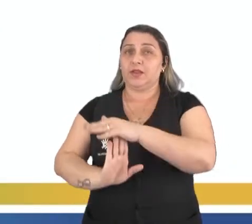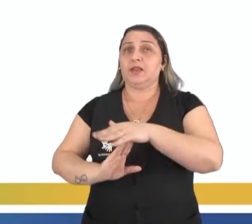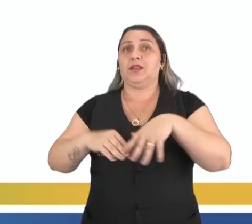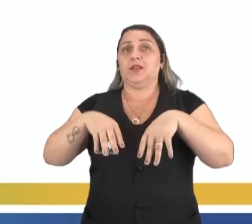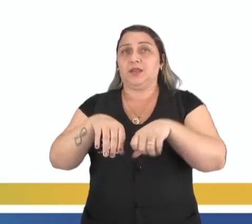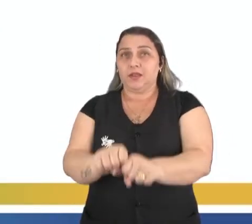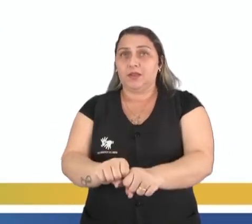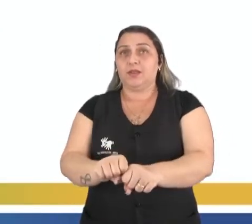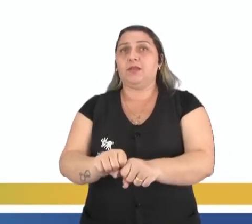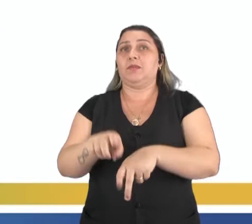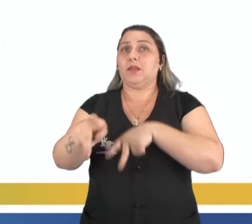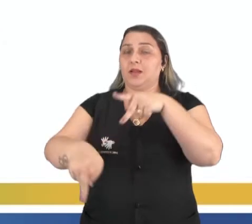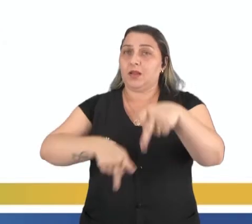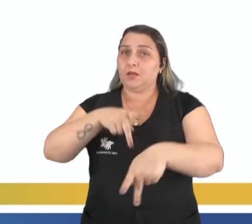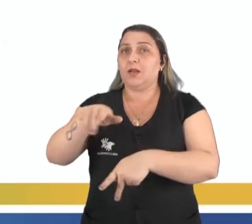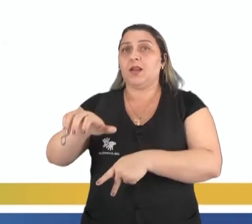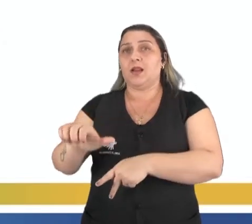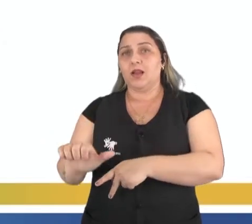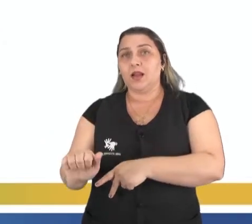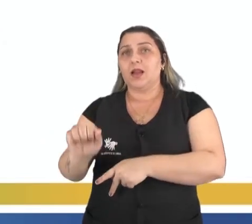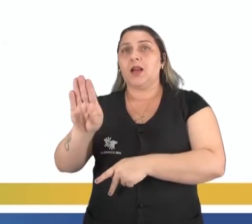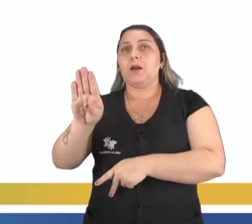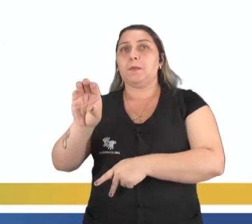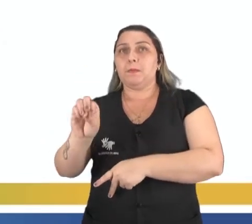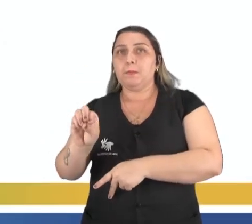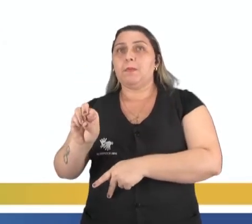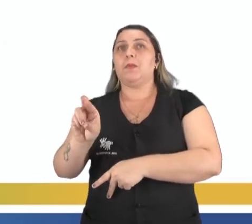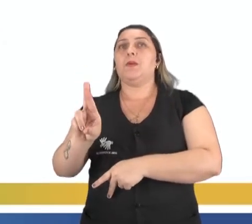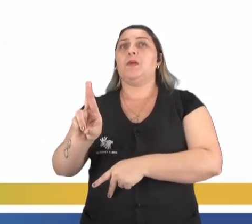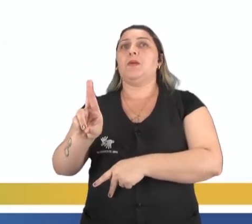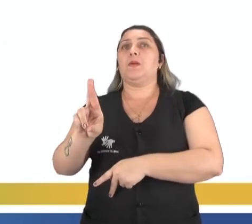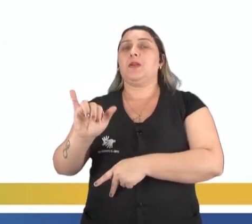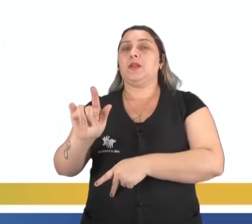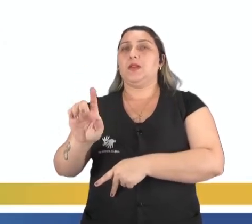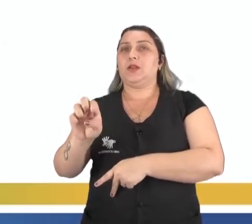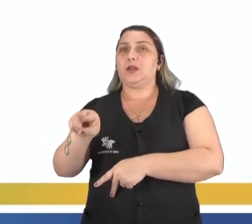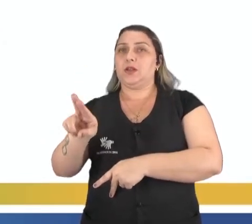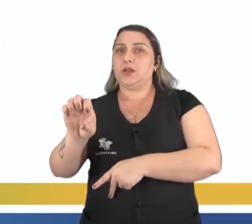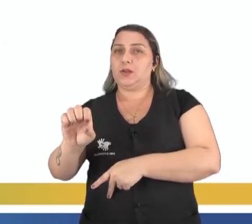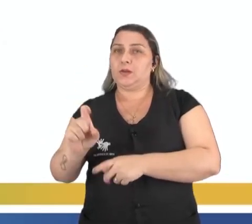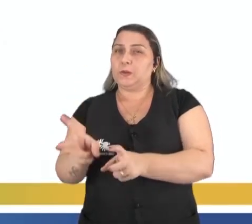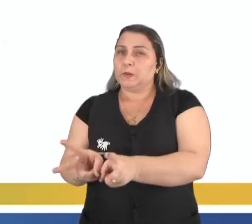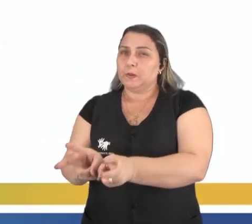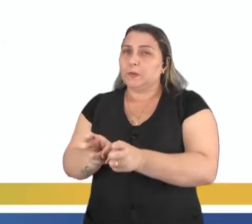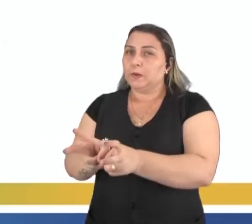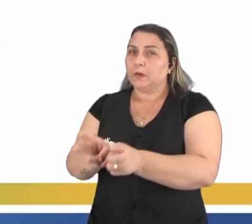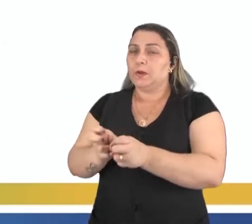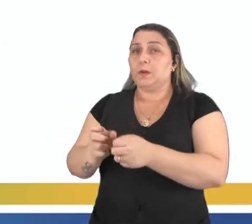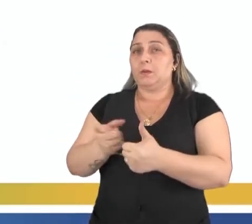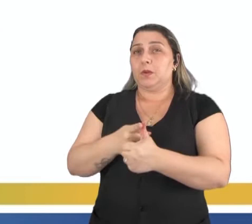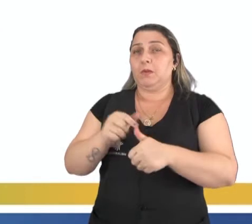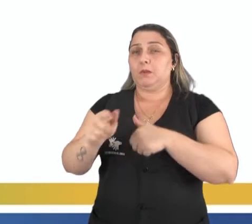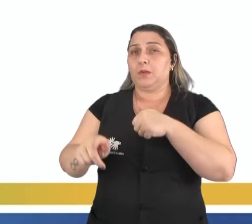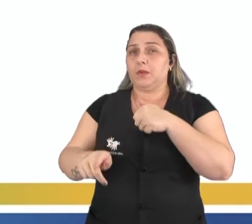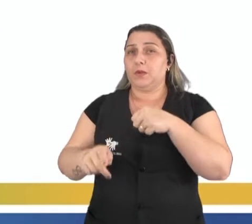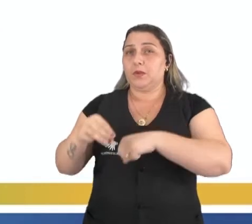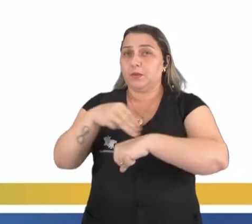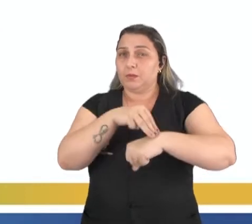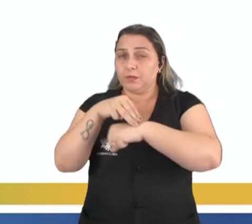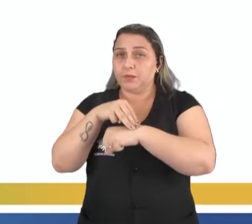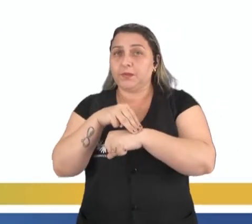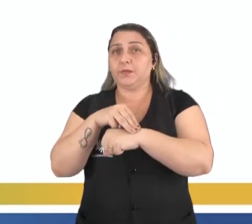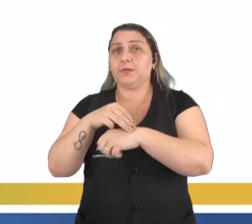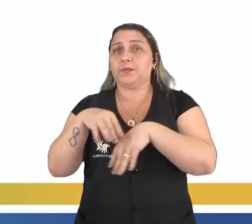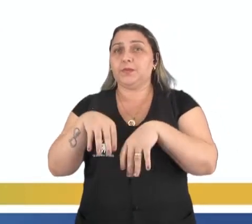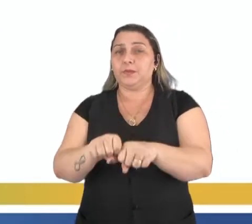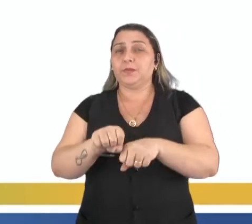transformações, delimitações de terras, né? Então, ao mesmo tempo que foi sendo explorado no primeiro momento o território australiano,